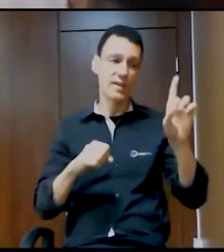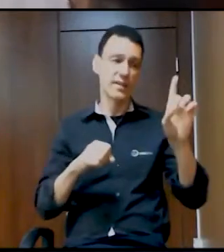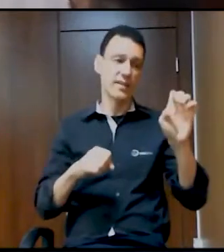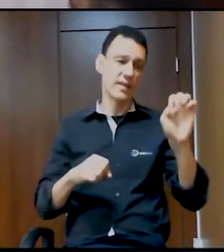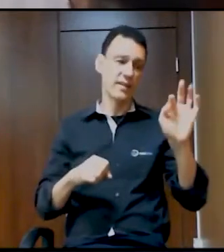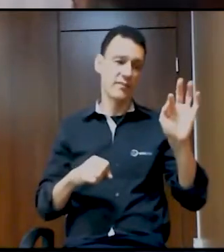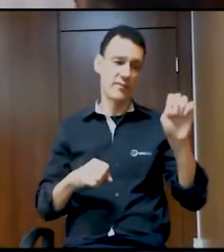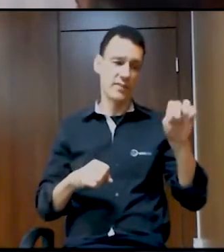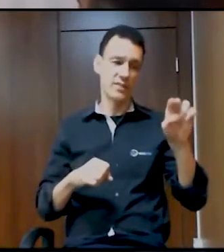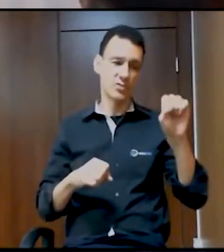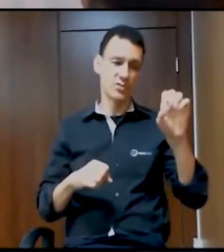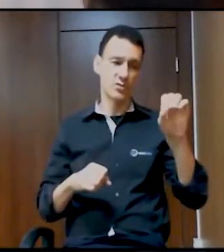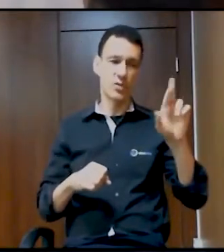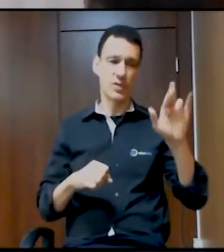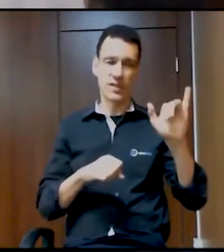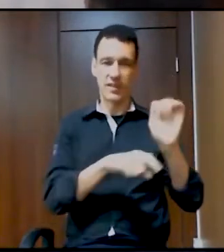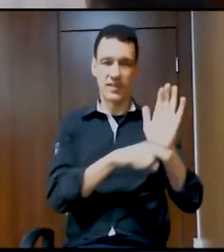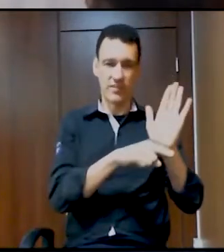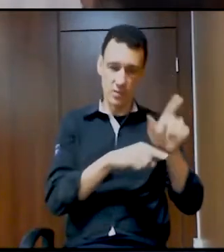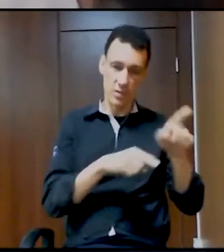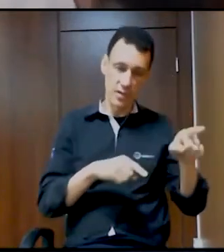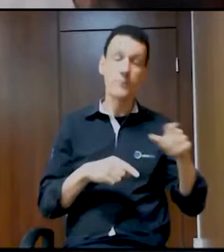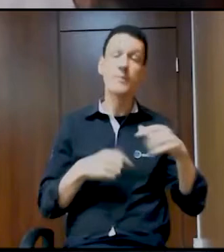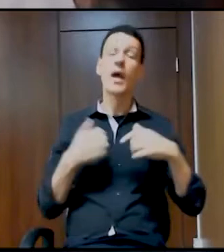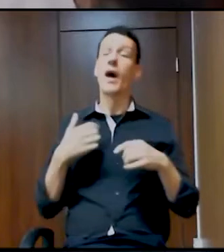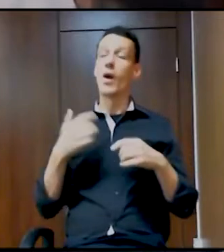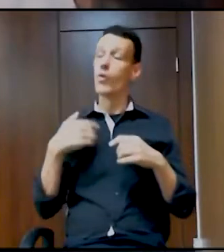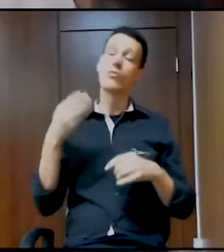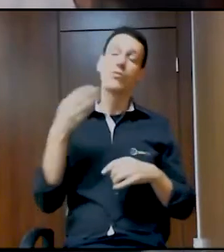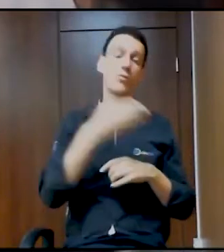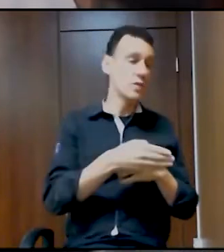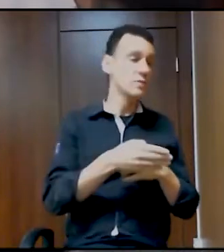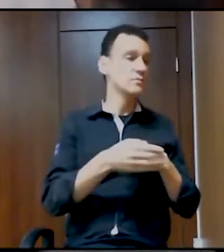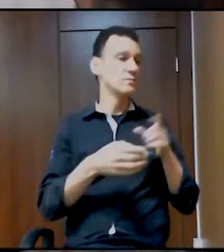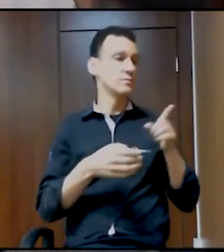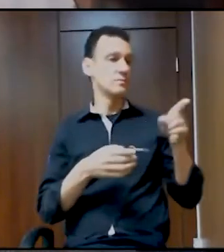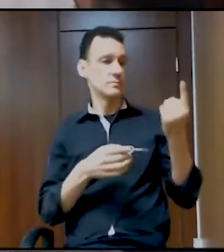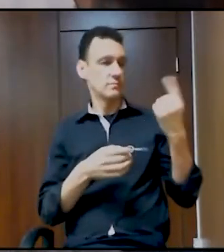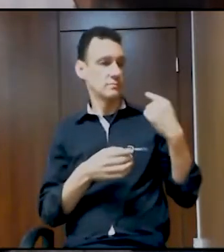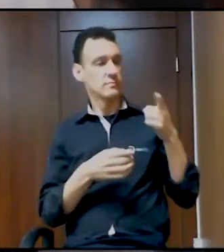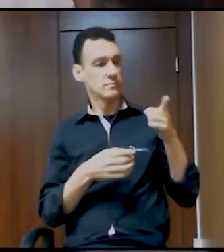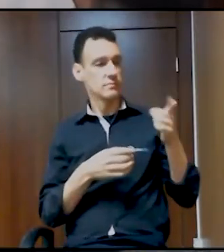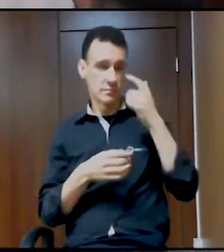Eu fui. Eu vou na Defensoria, a